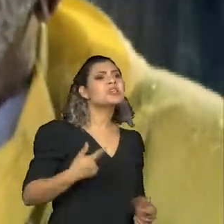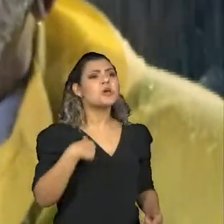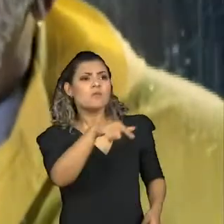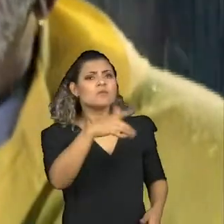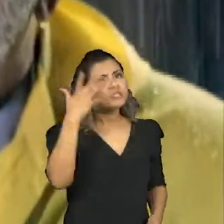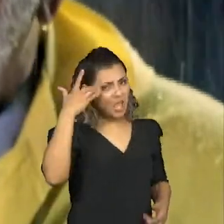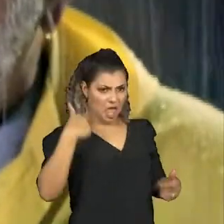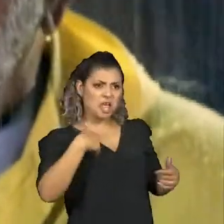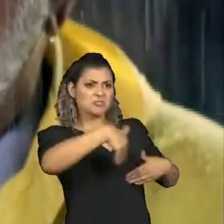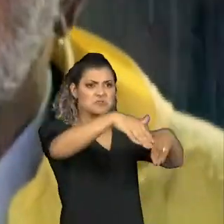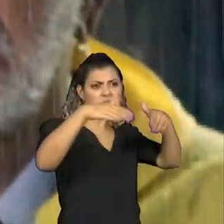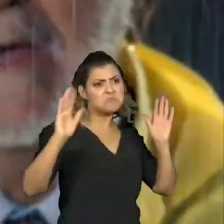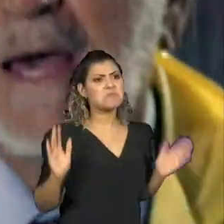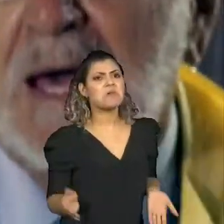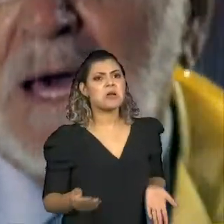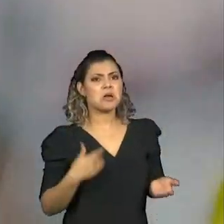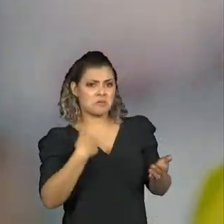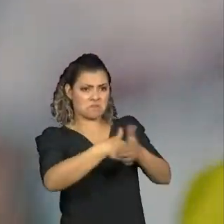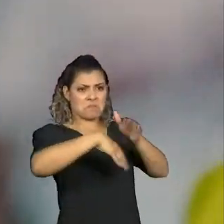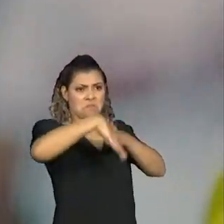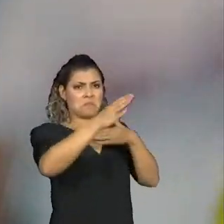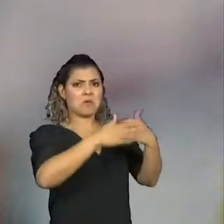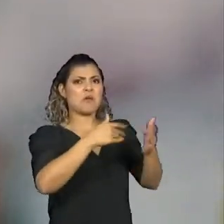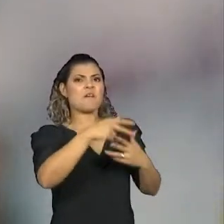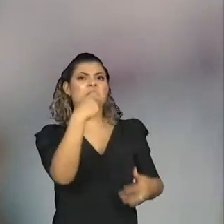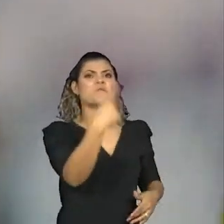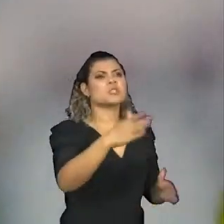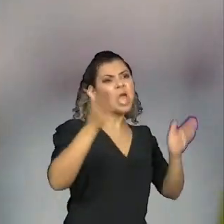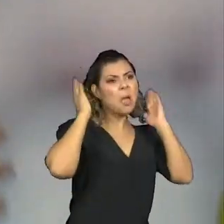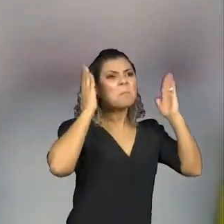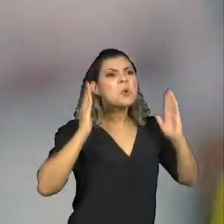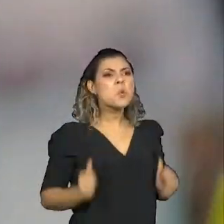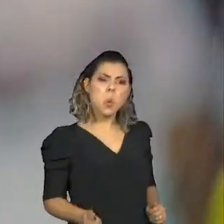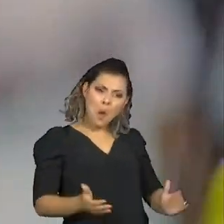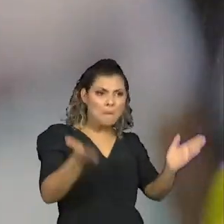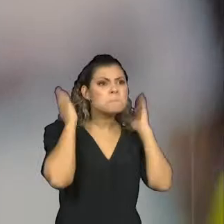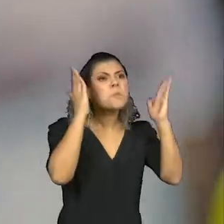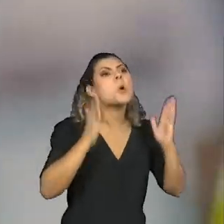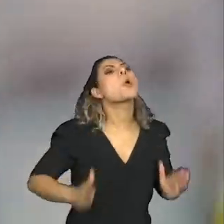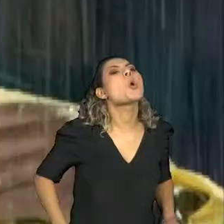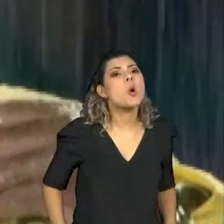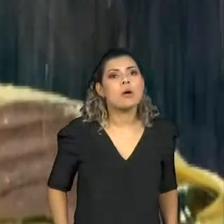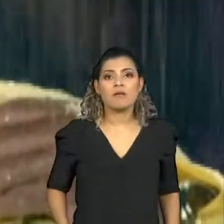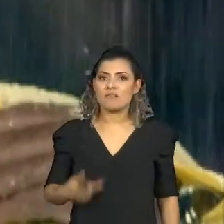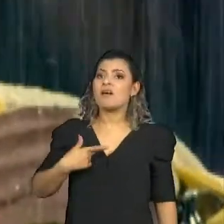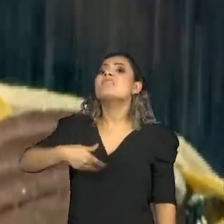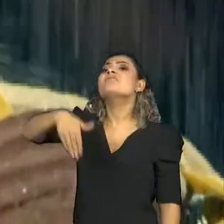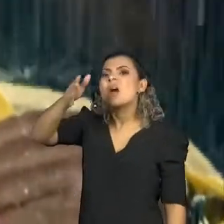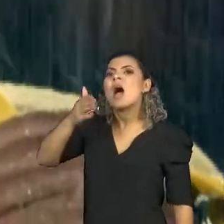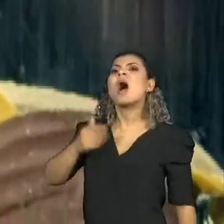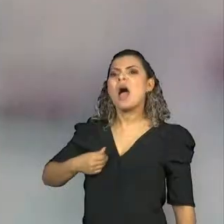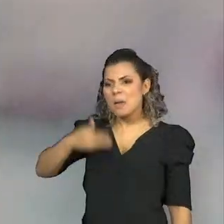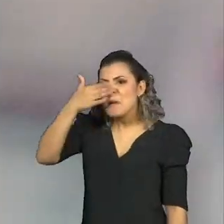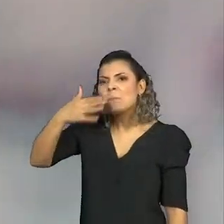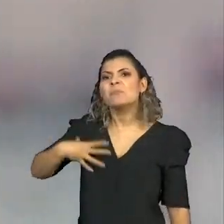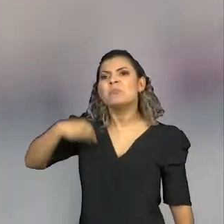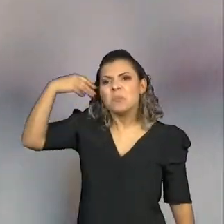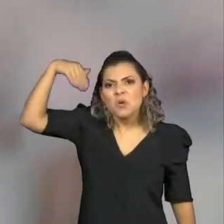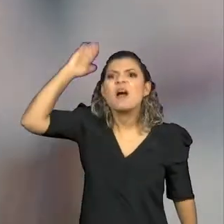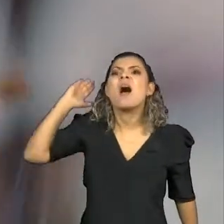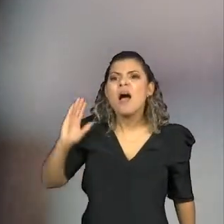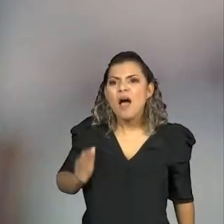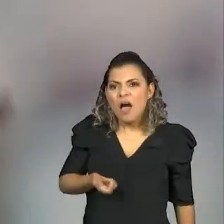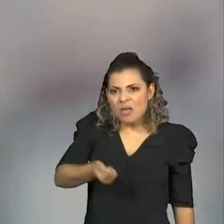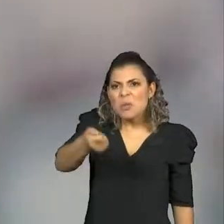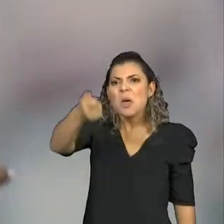esse terno. Tu Luxemburgo, você só tem esse terno. Que tu é burro, Edil. Burro! Vai pra puta que pariu!